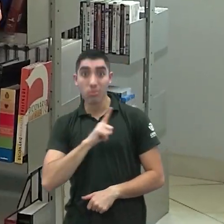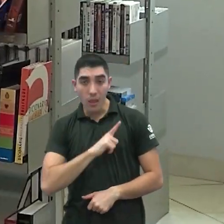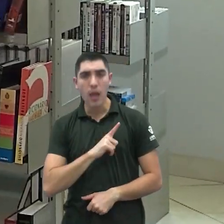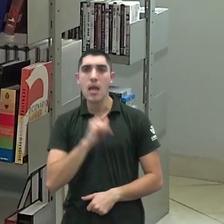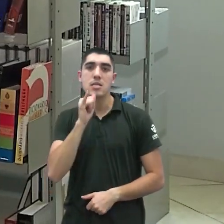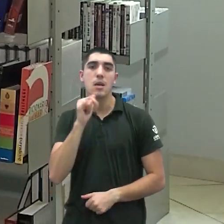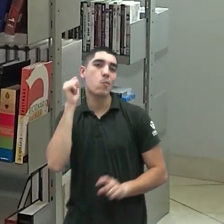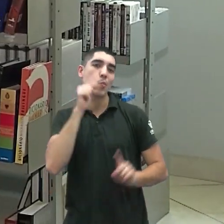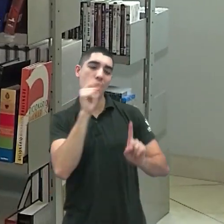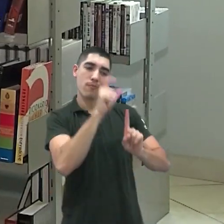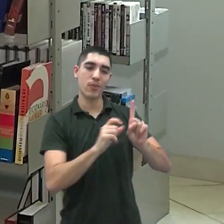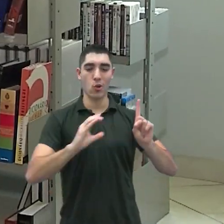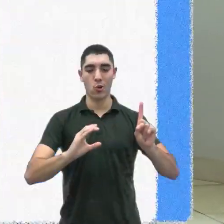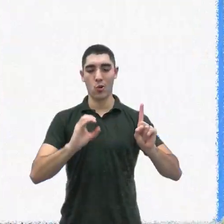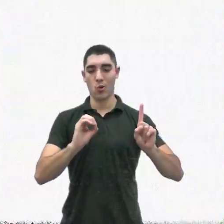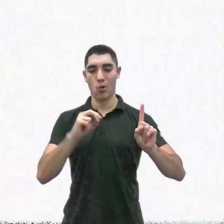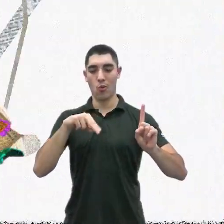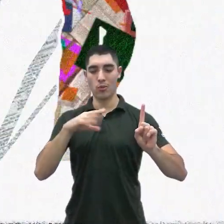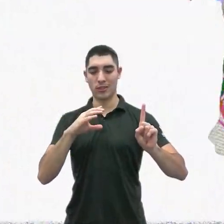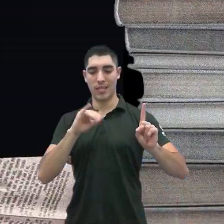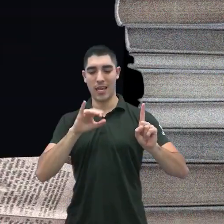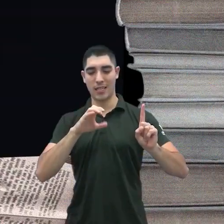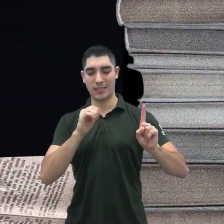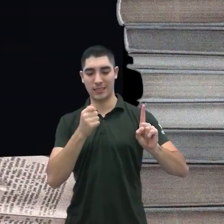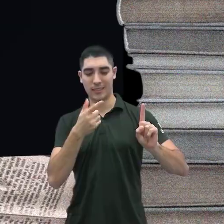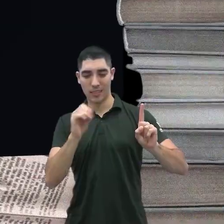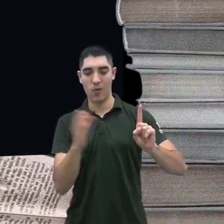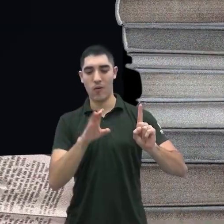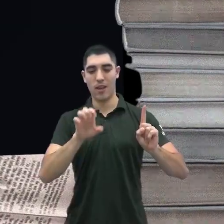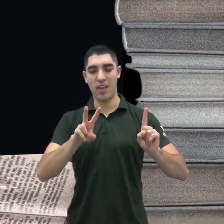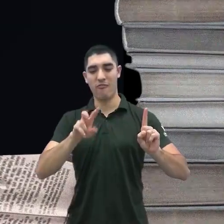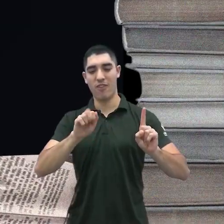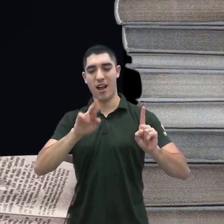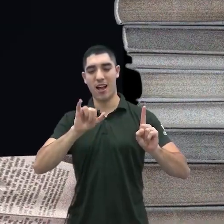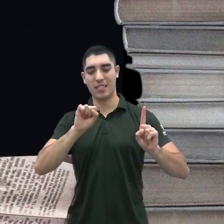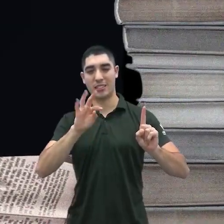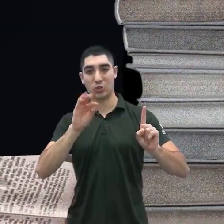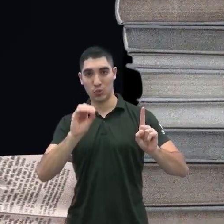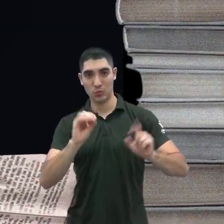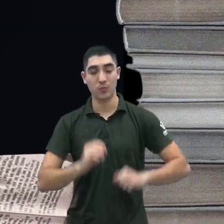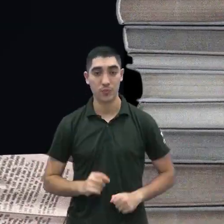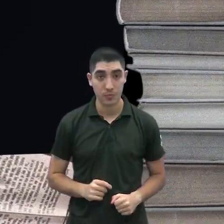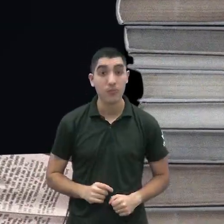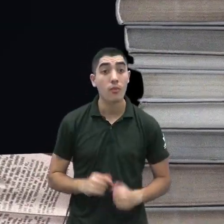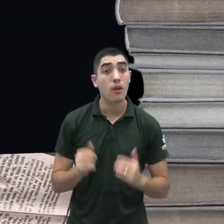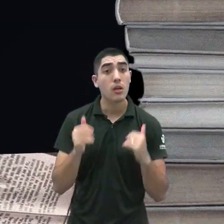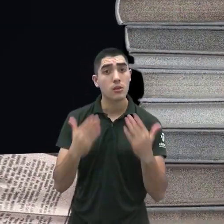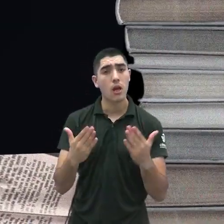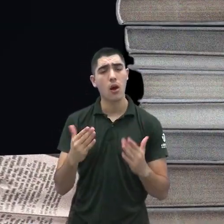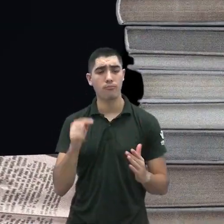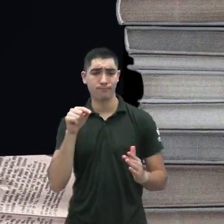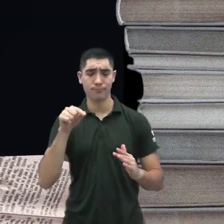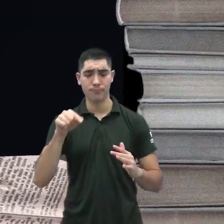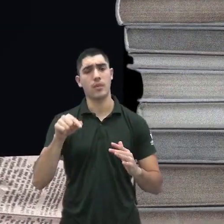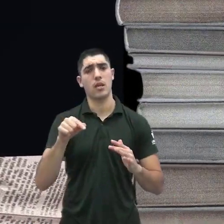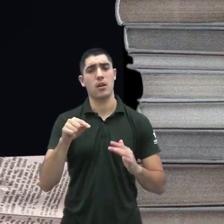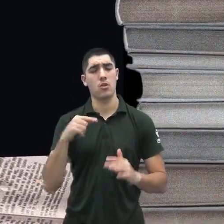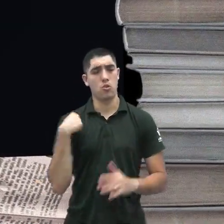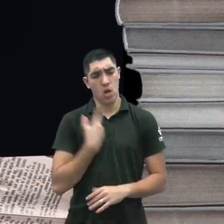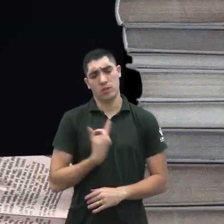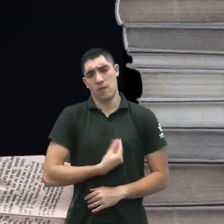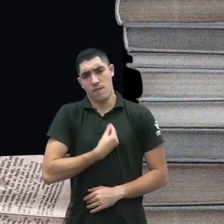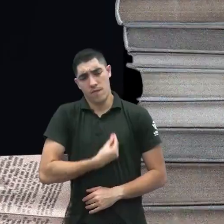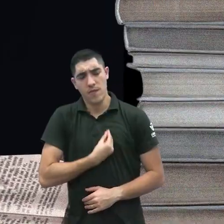contemporâneos, como Conceição Evaristo. O movimento da escrita, acho que até o movimento da própria